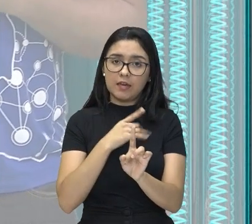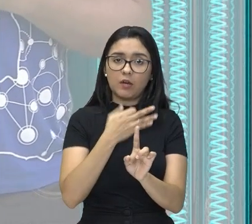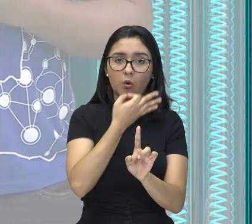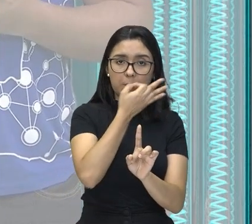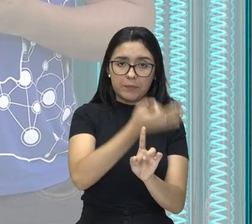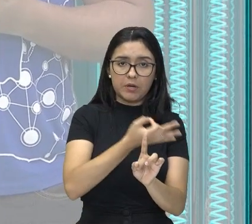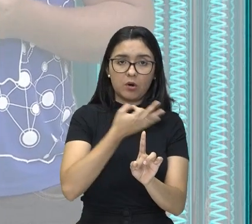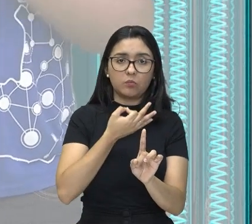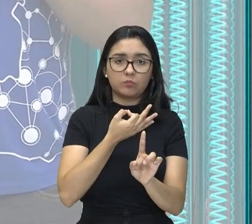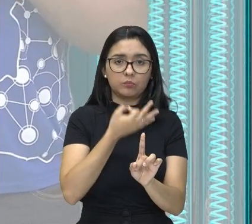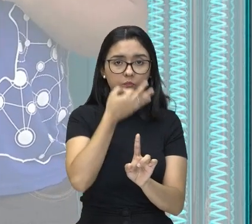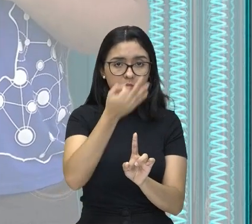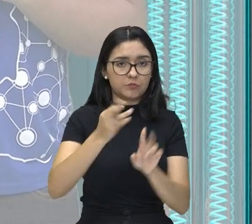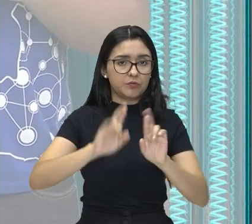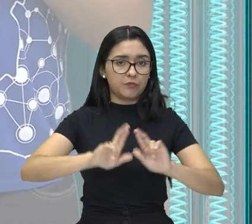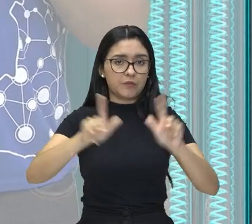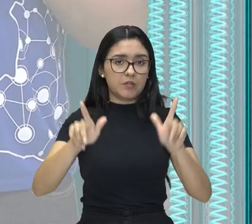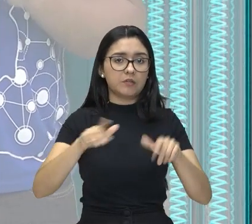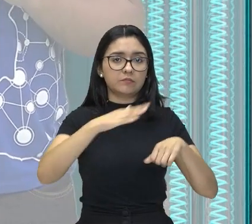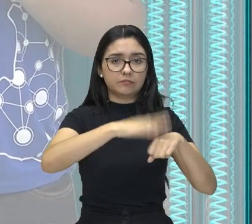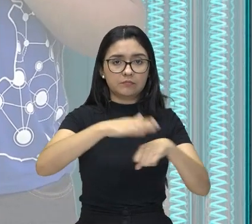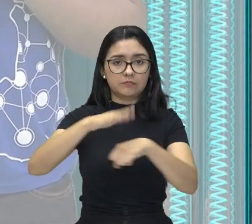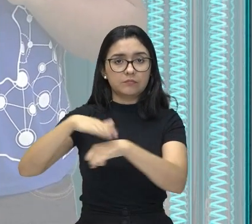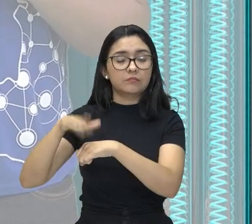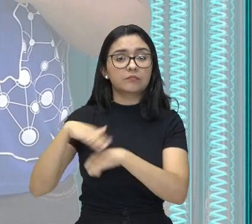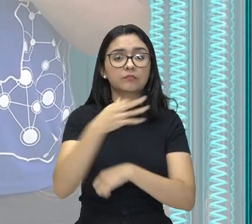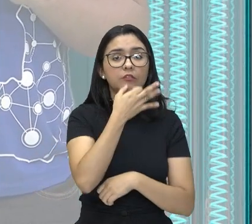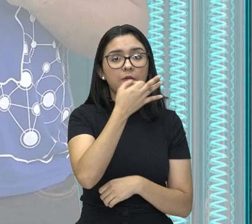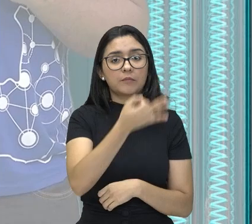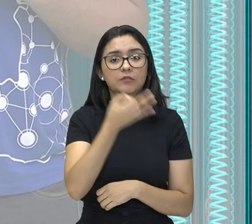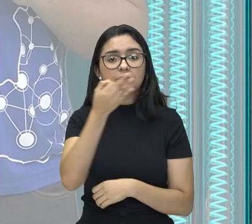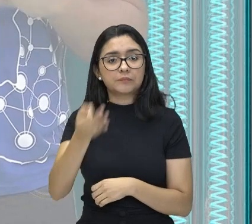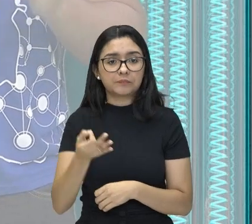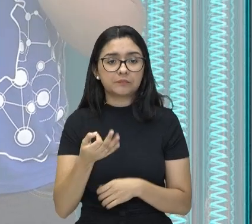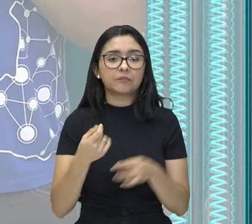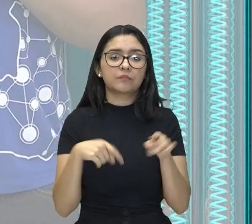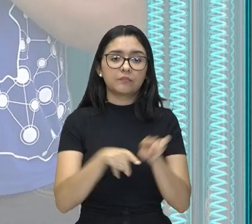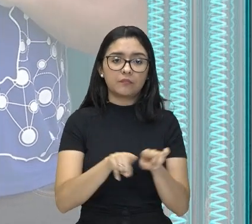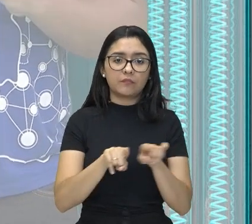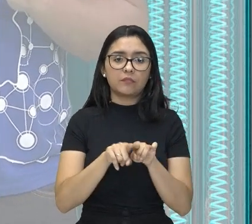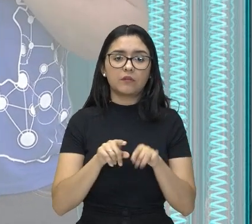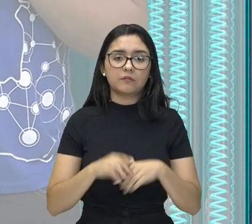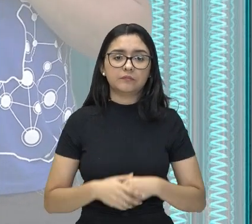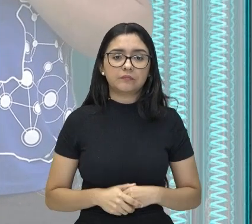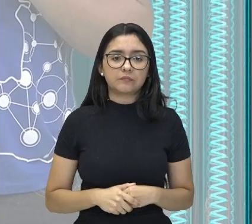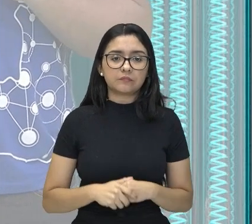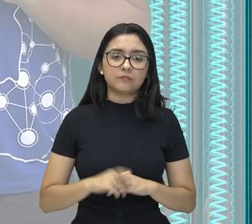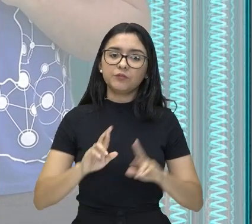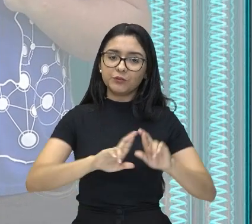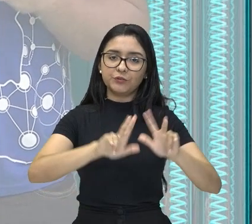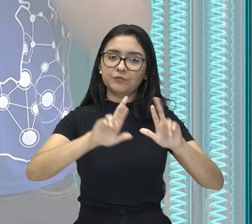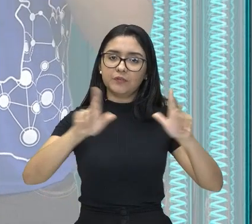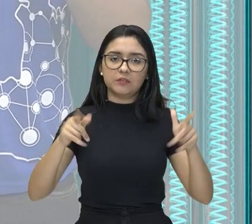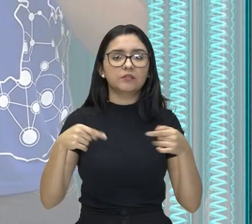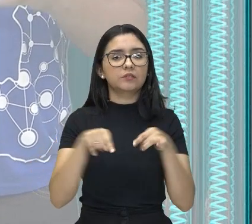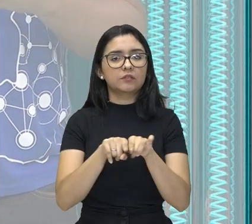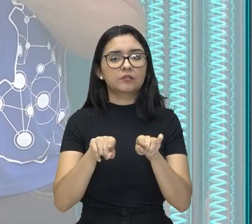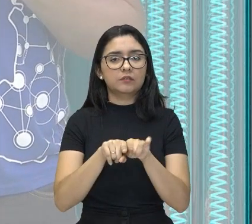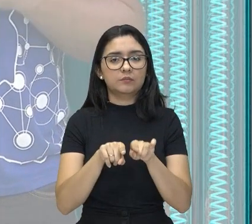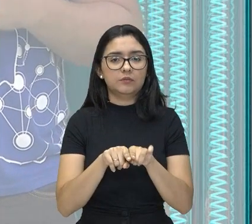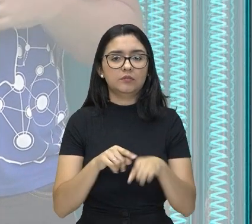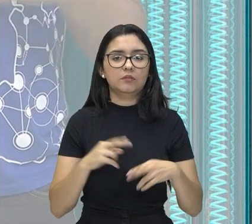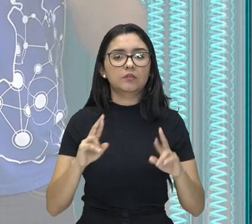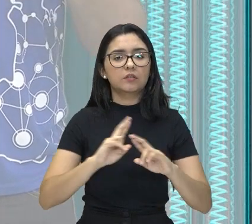vista diferente, certo? E fez movimentos argumentativos, certo? Diferentes também. E aí